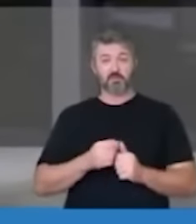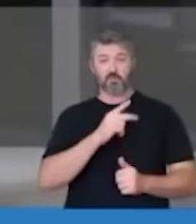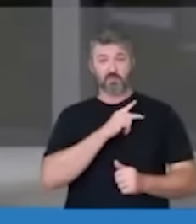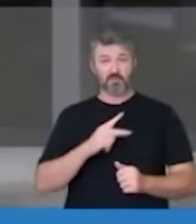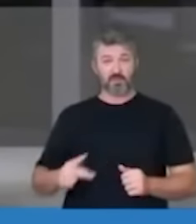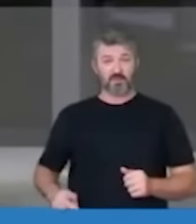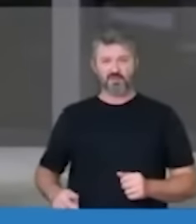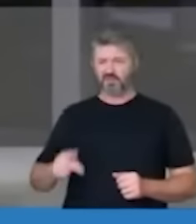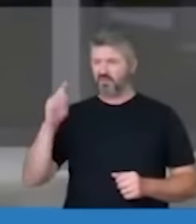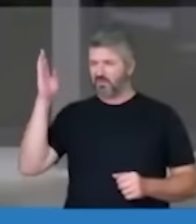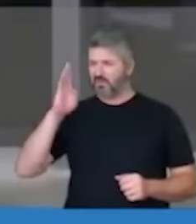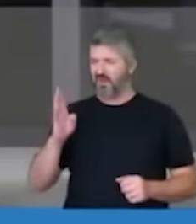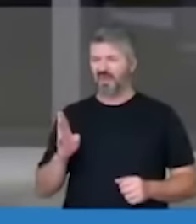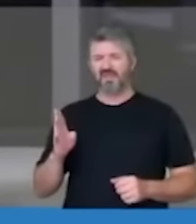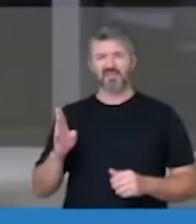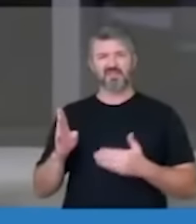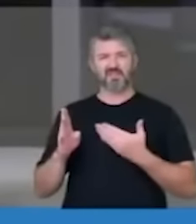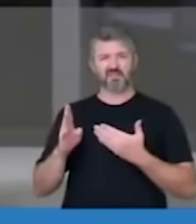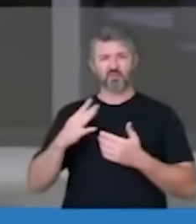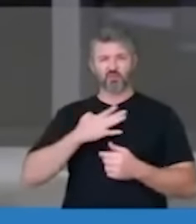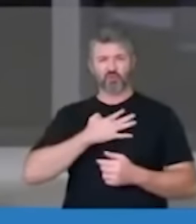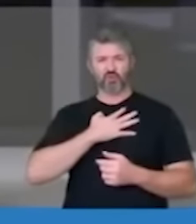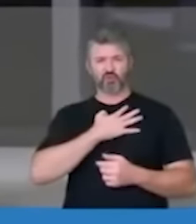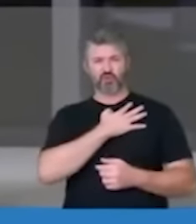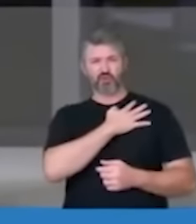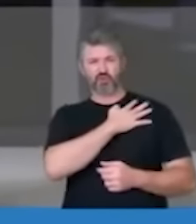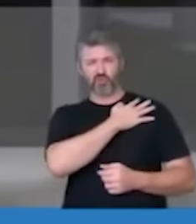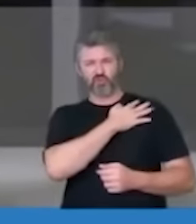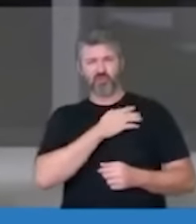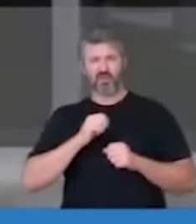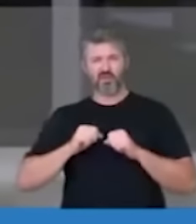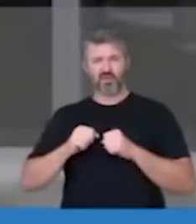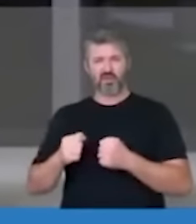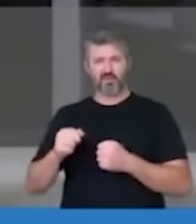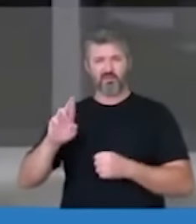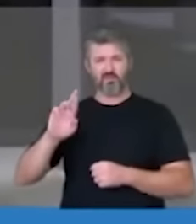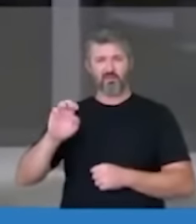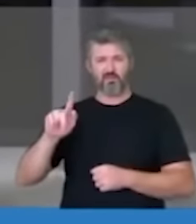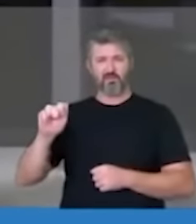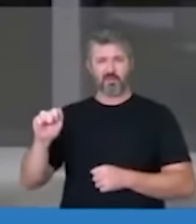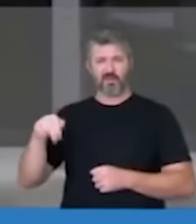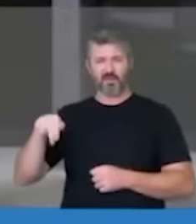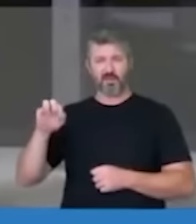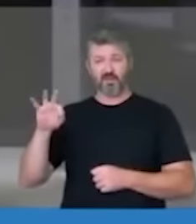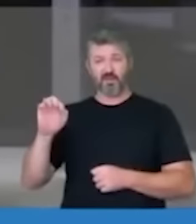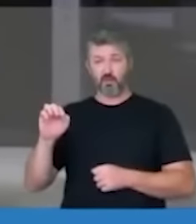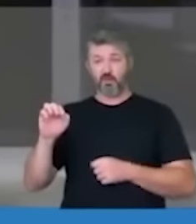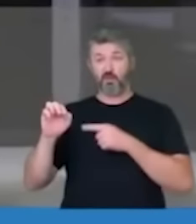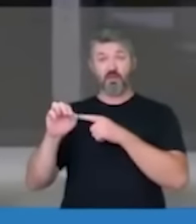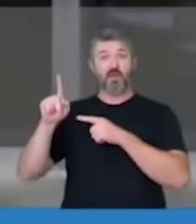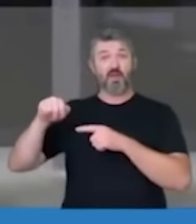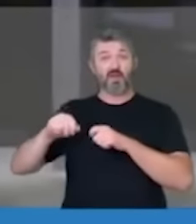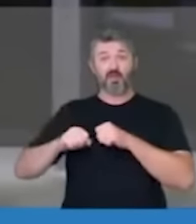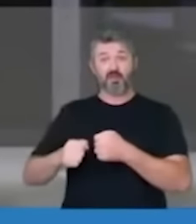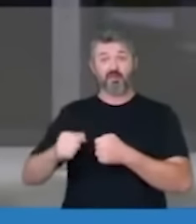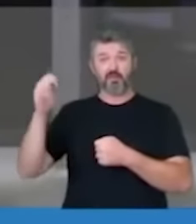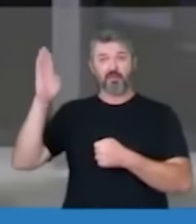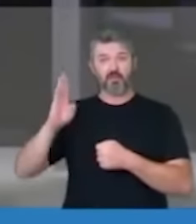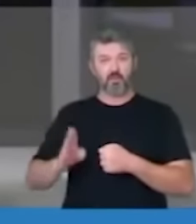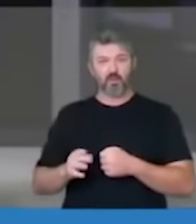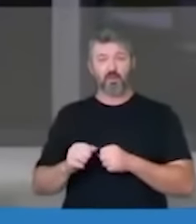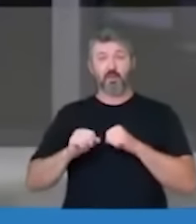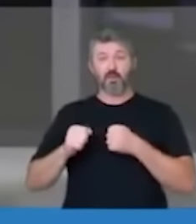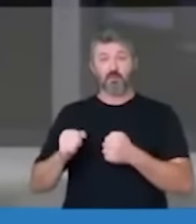República, um general da defesa, Braga Neto, que deveria defender o país, defender